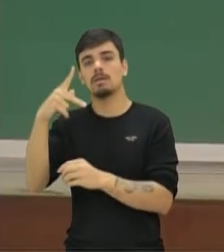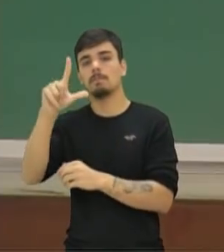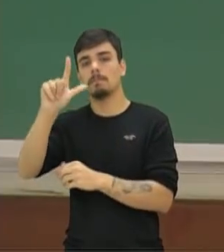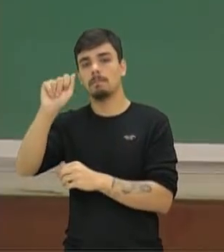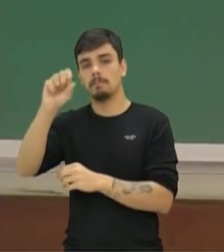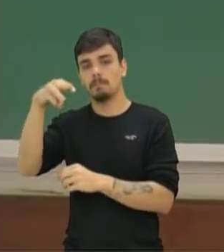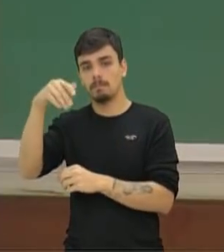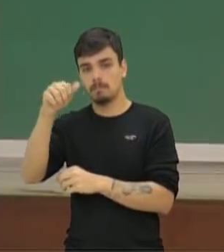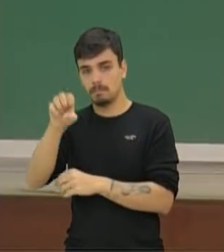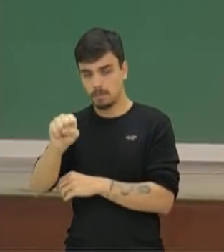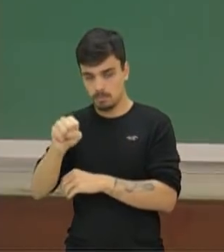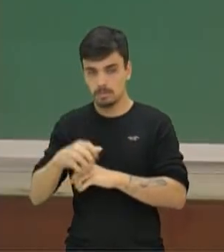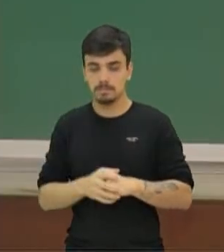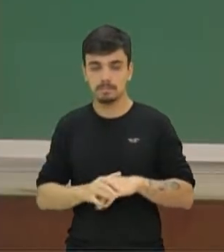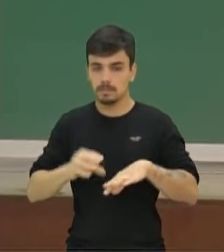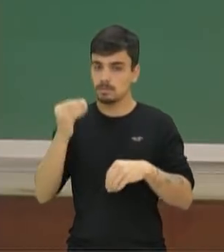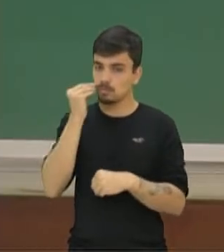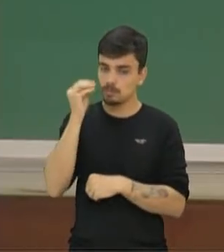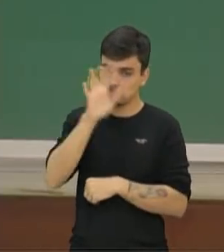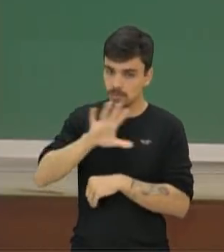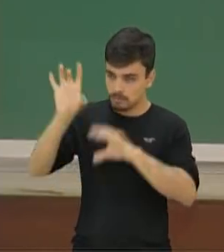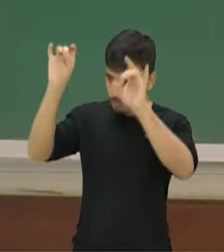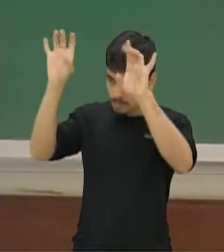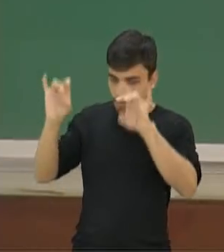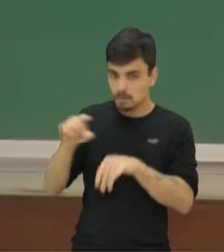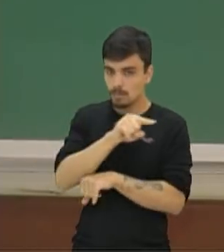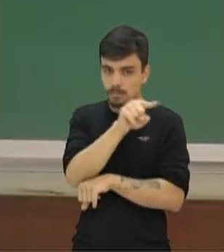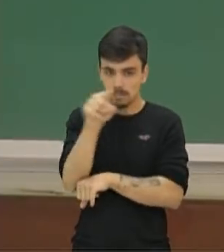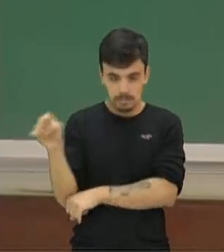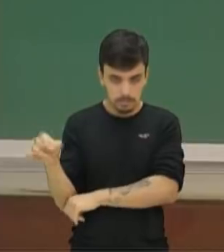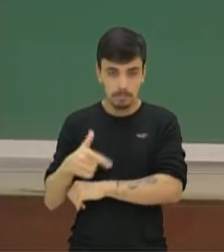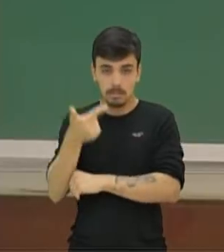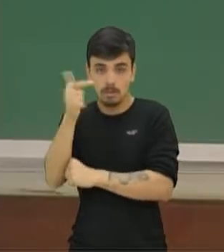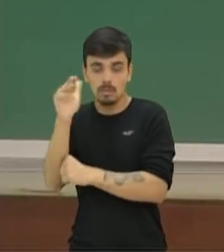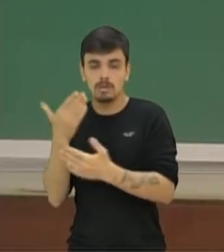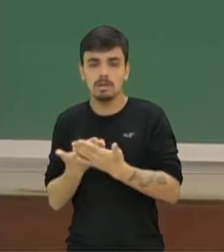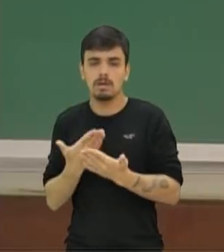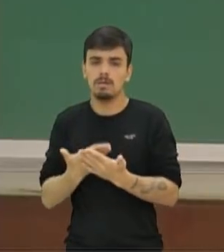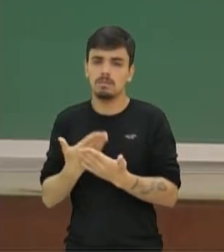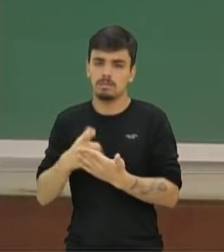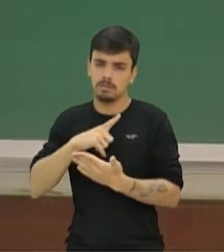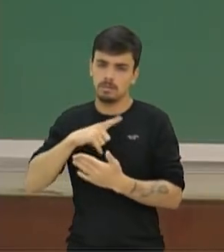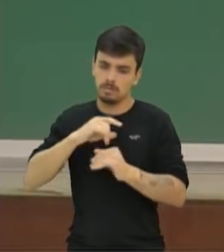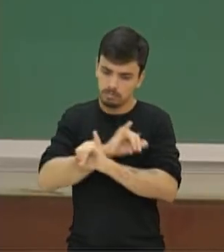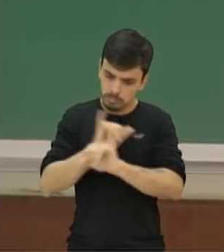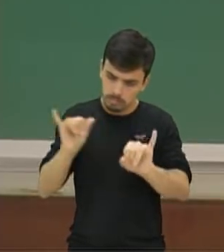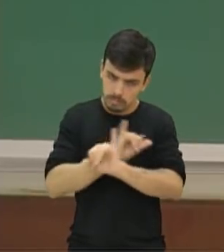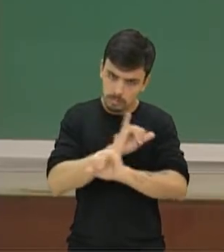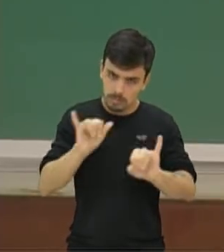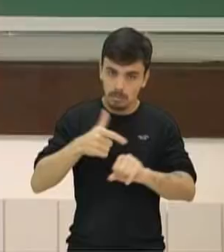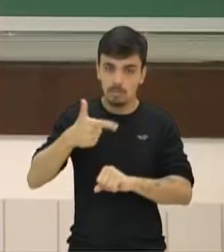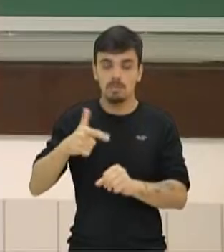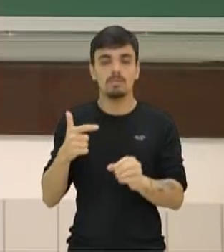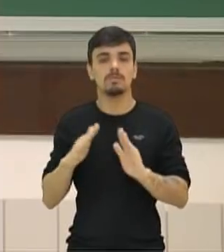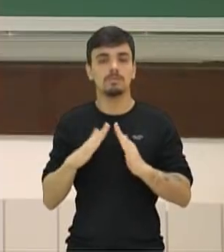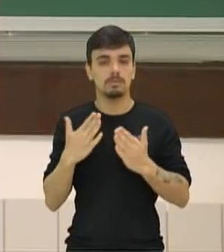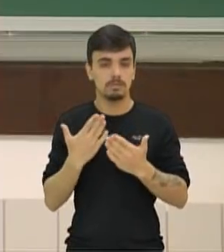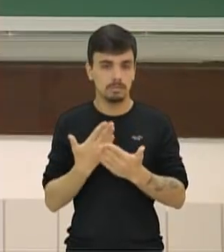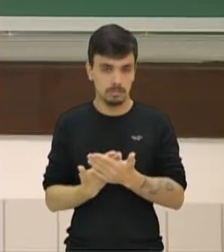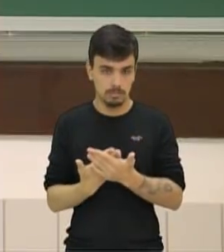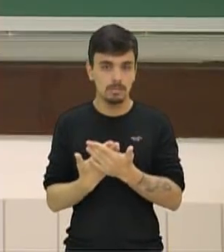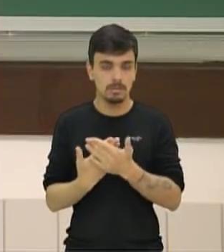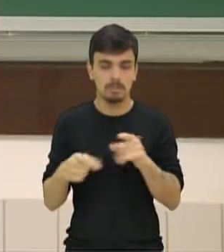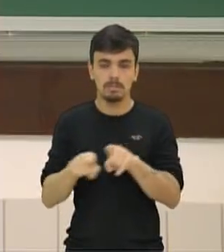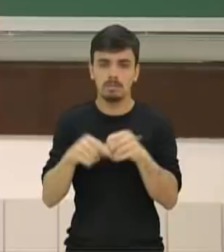prof. Falar aqui, então, beijo especial para vocês. Na próxima aula eu mando mais recadinho para outros colégios, e um